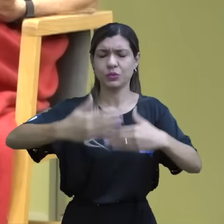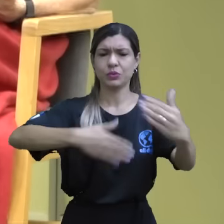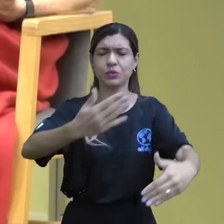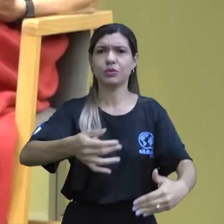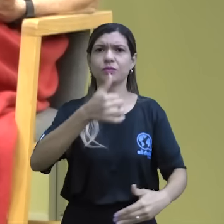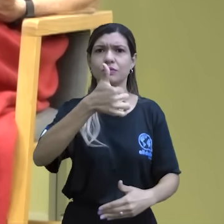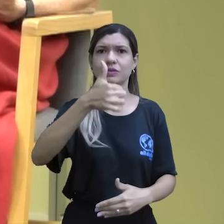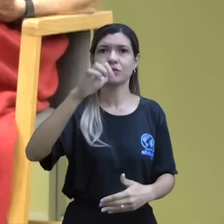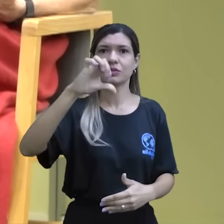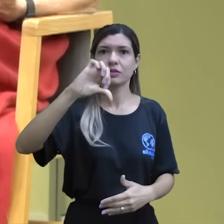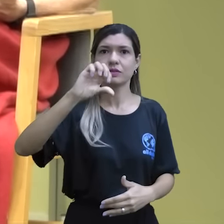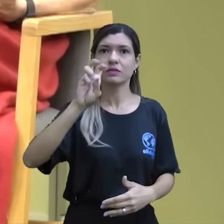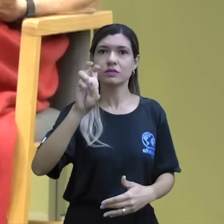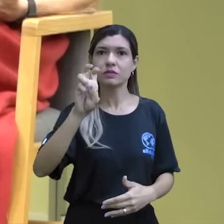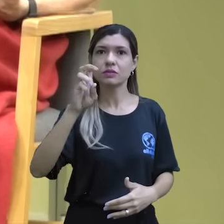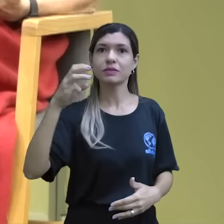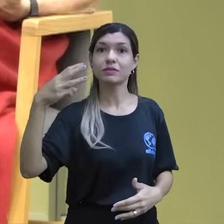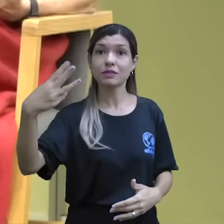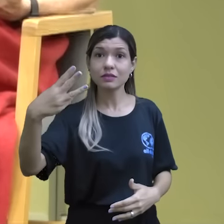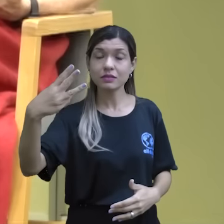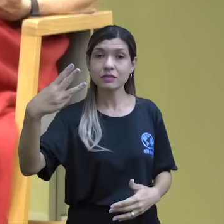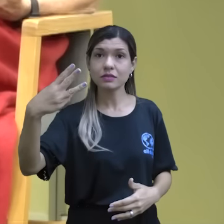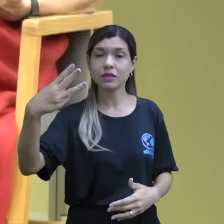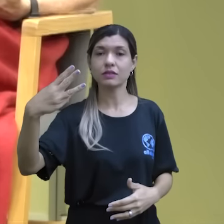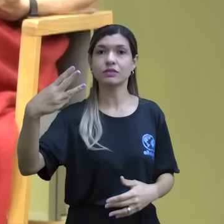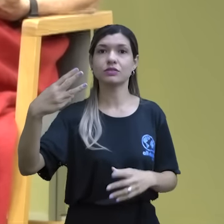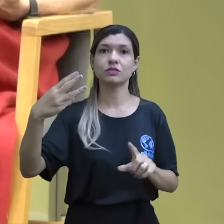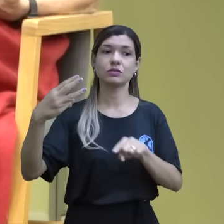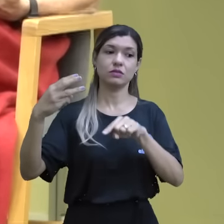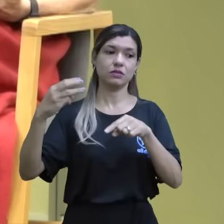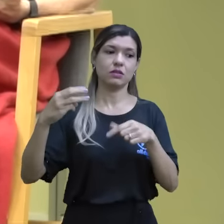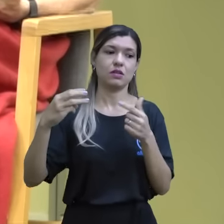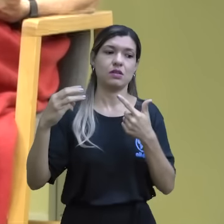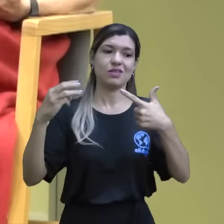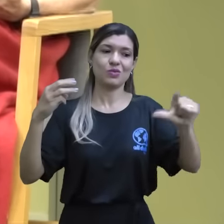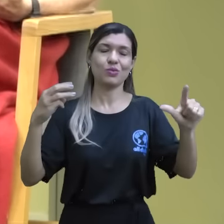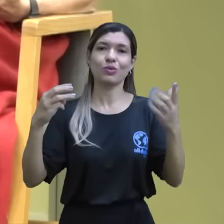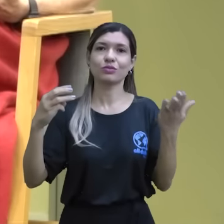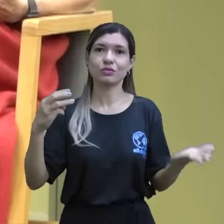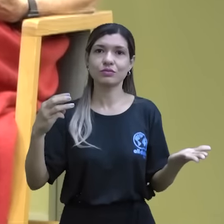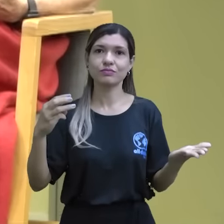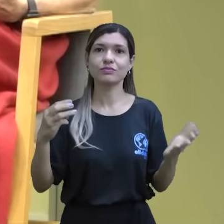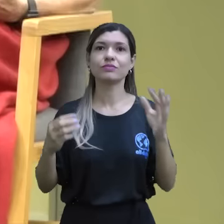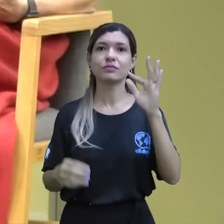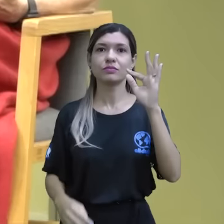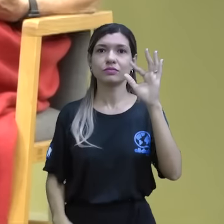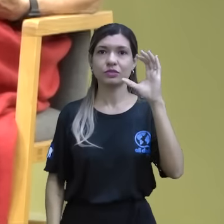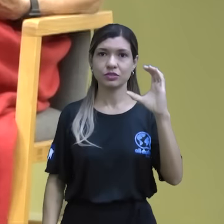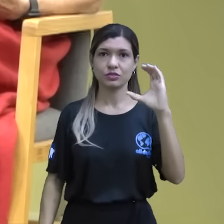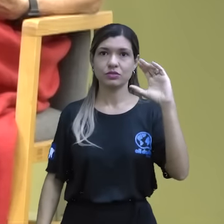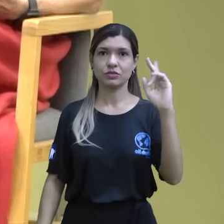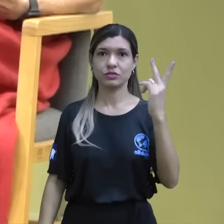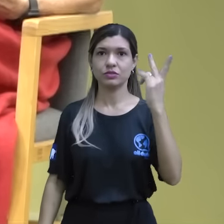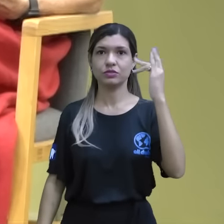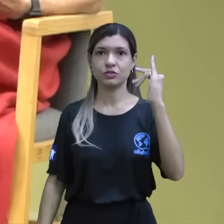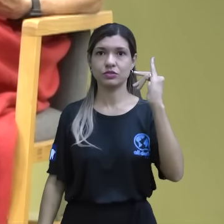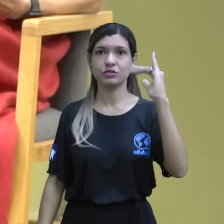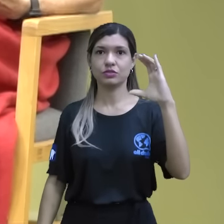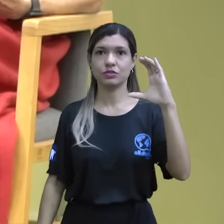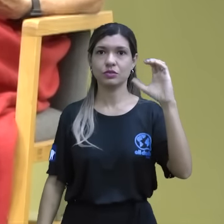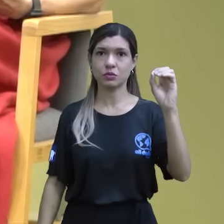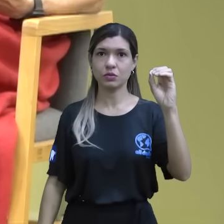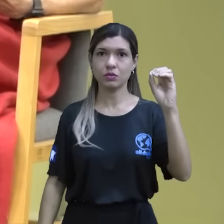interessante a visão que ele tinha. Ele não fala obras completas, não. Ele fala obras de Lima Barreto, deixando a entender que